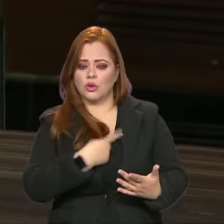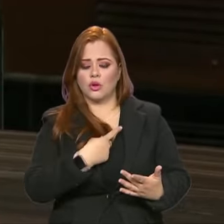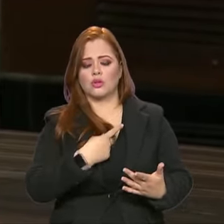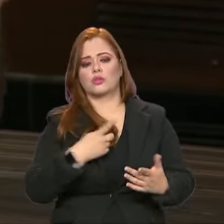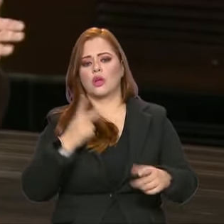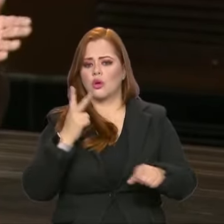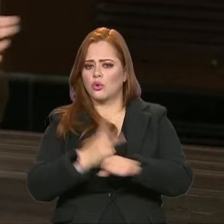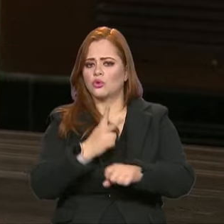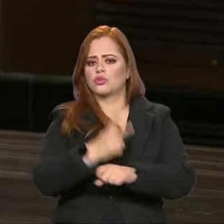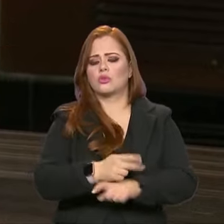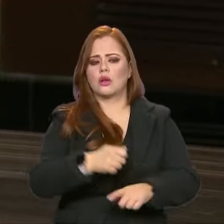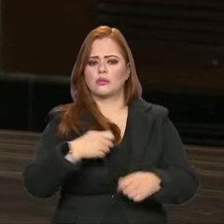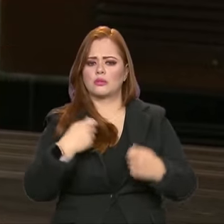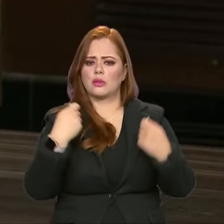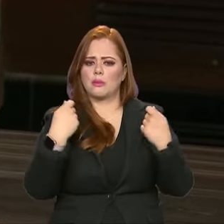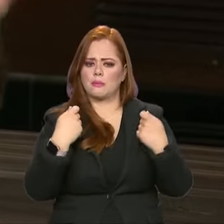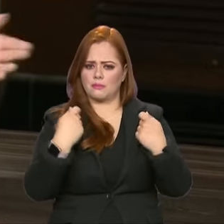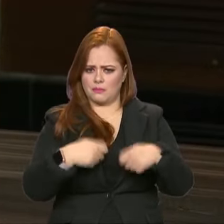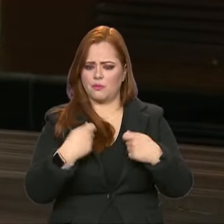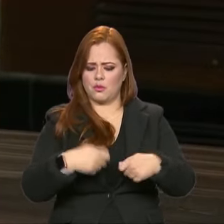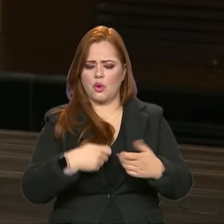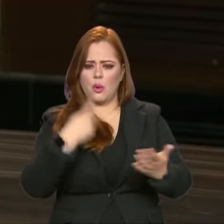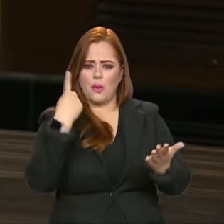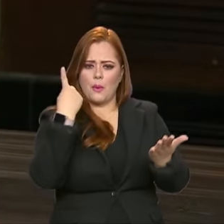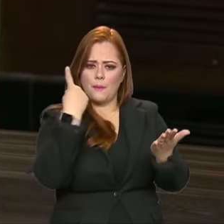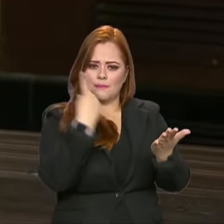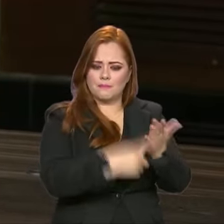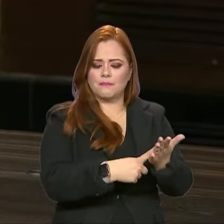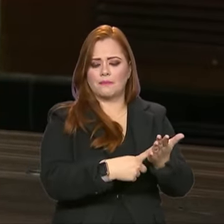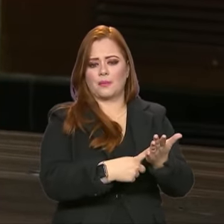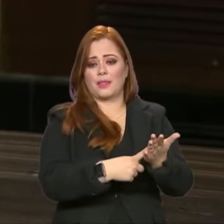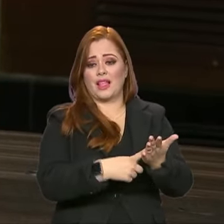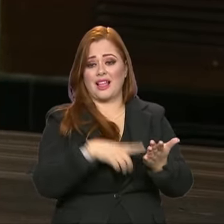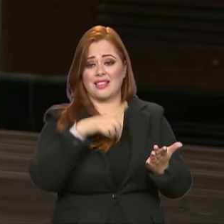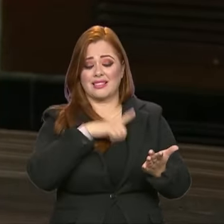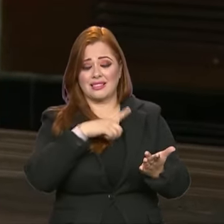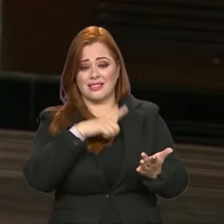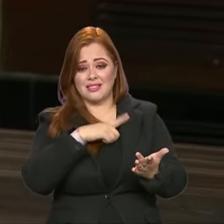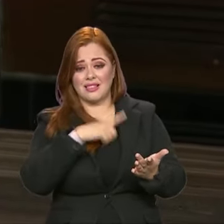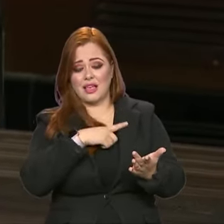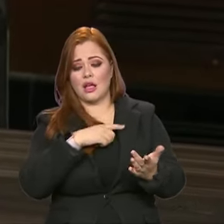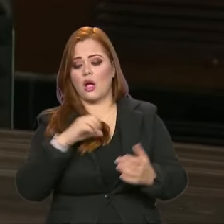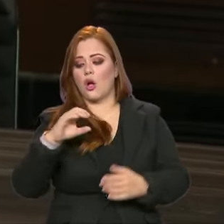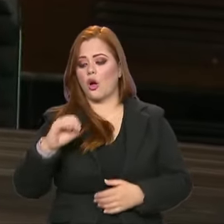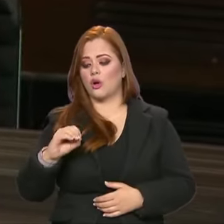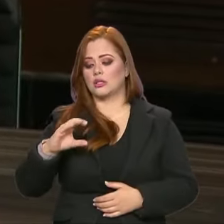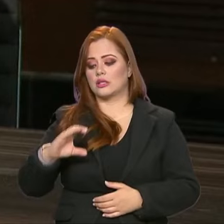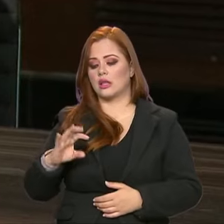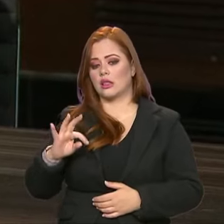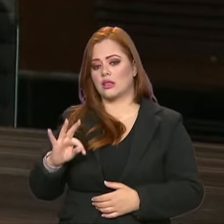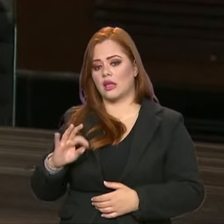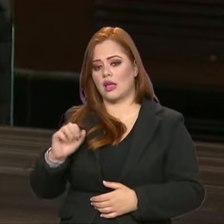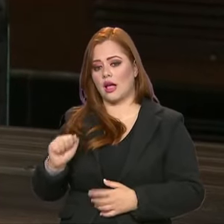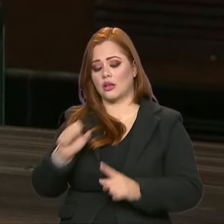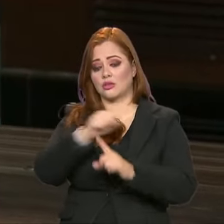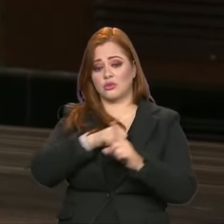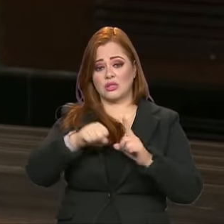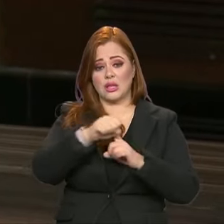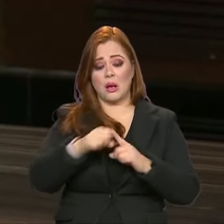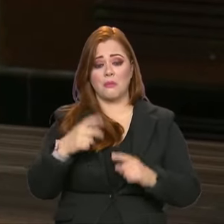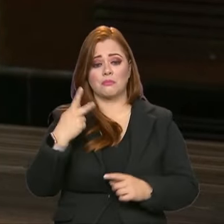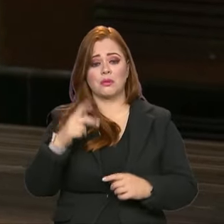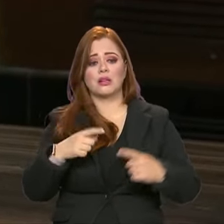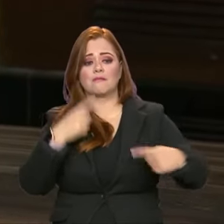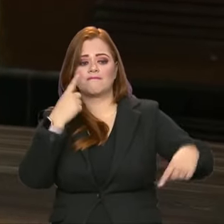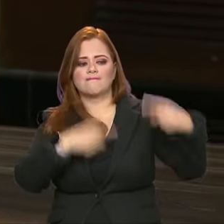e exigimos que haja uma OCTA social para que sigamos debatendo